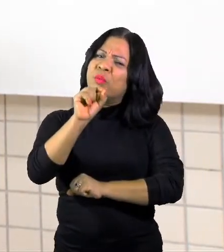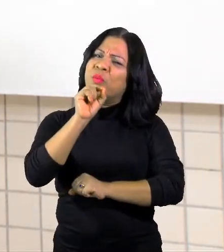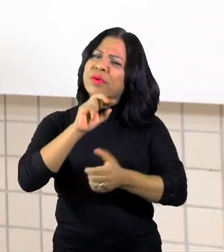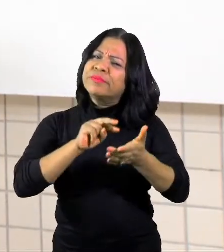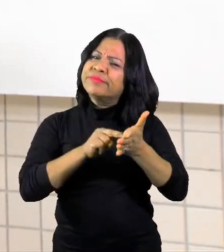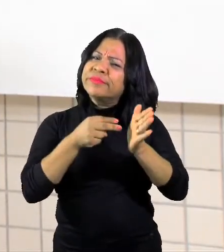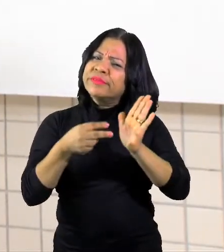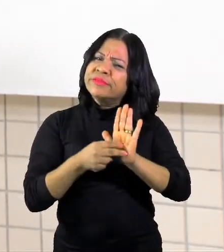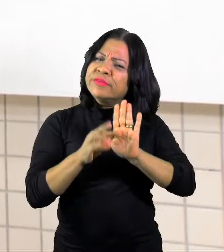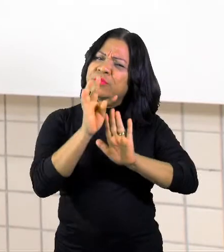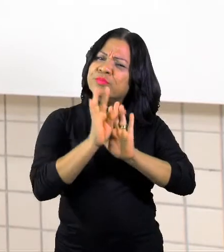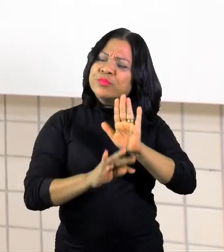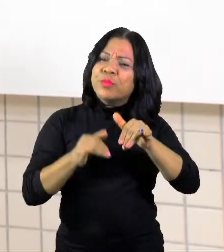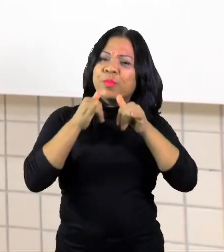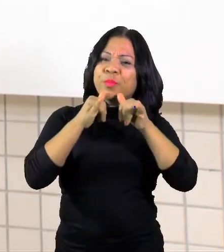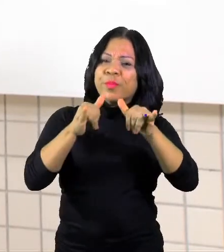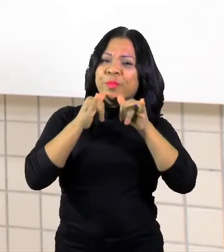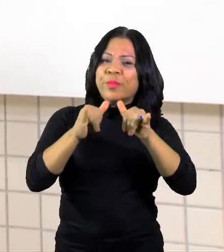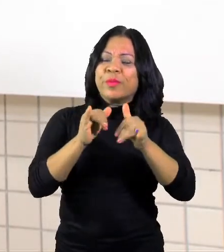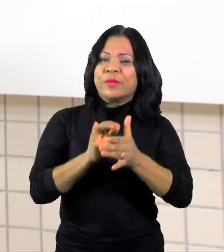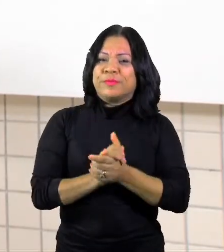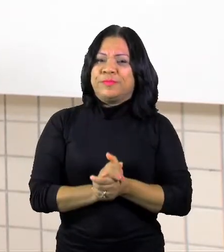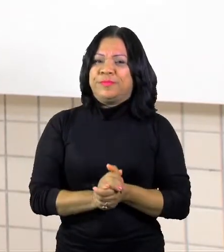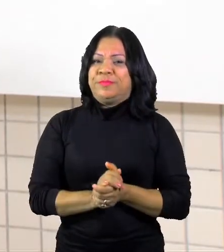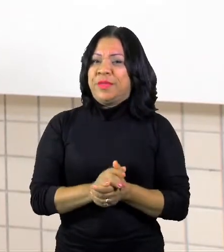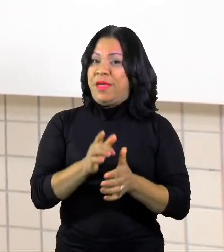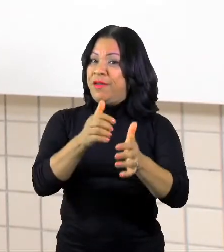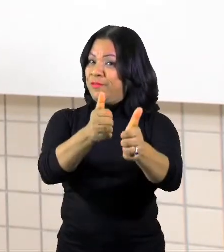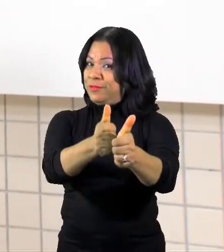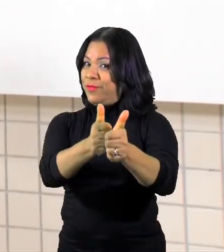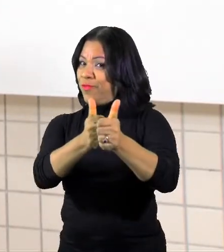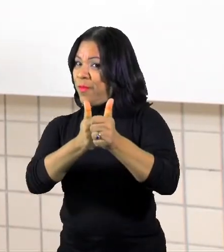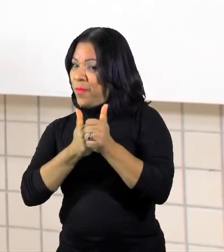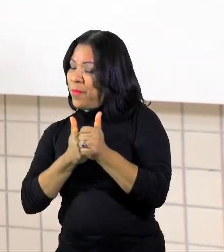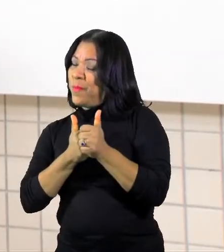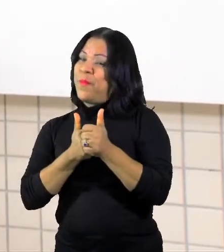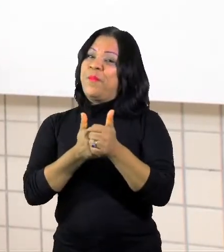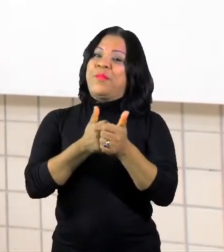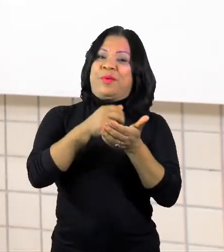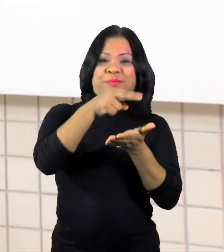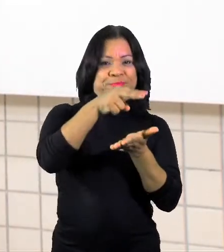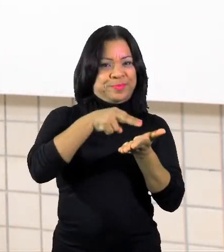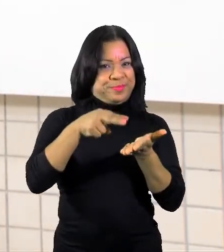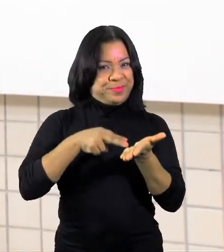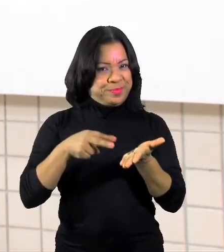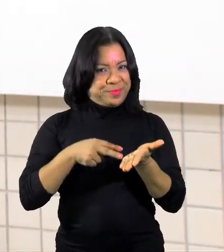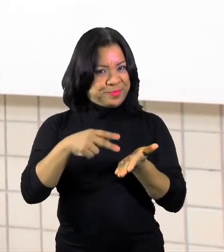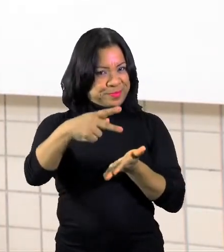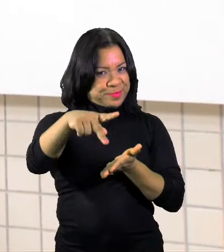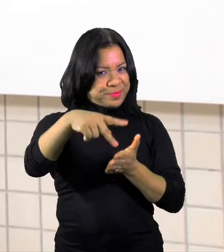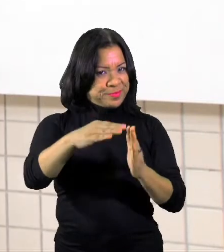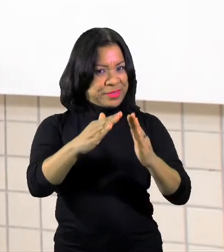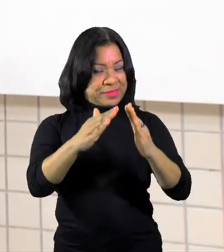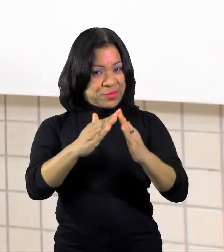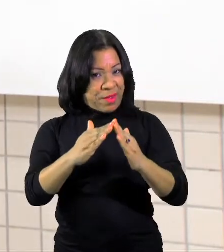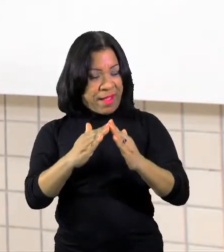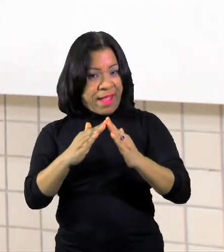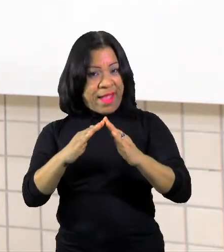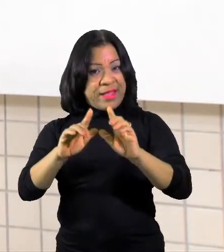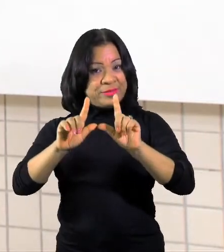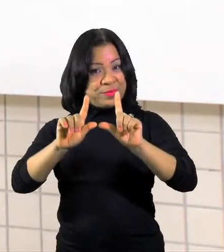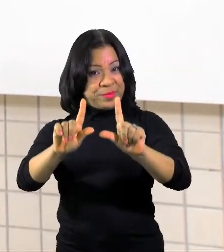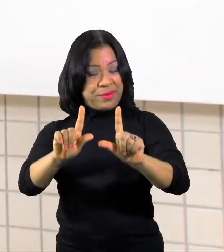texto informativo? Vocês vão acompanhar comigo a leitura aí em casa, no slide, e a gente